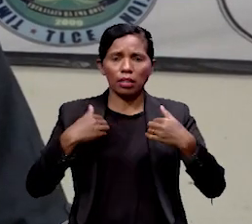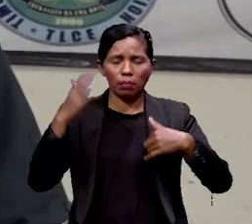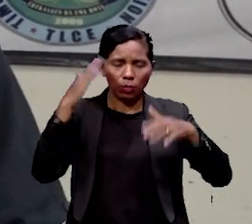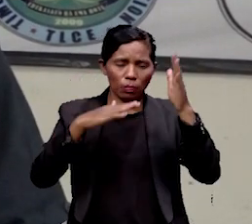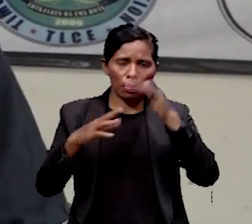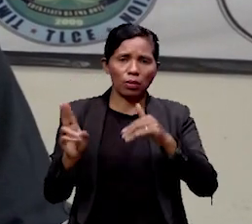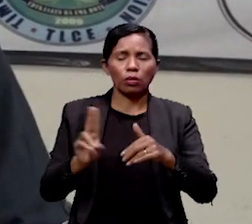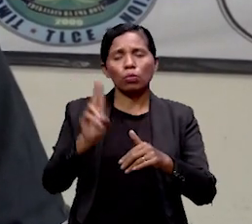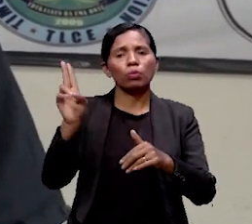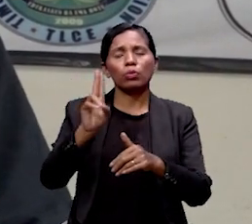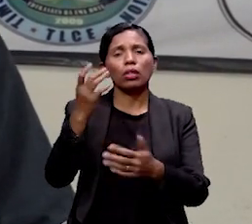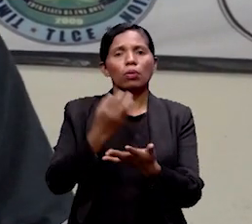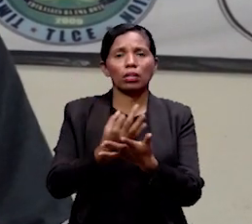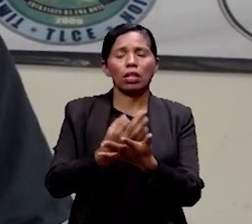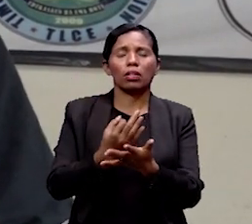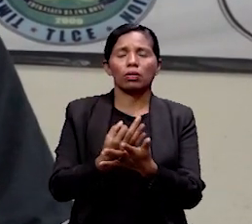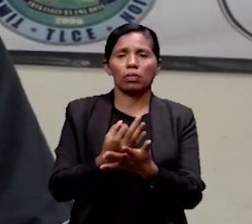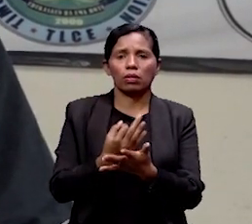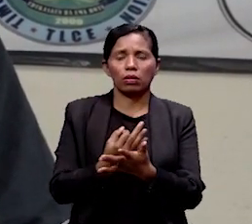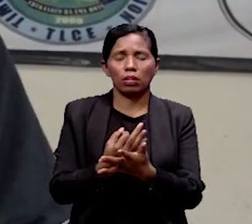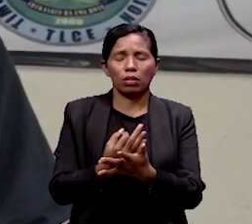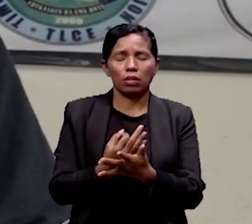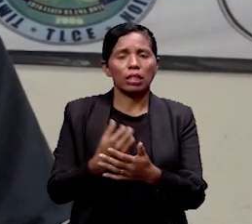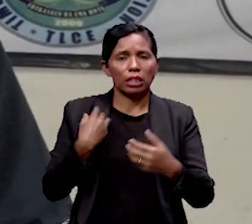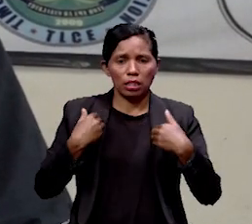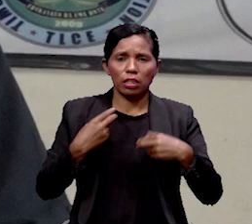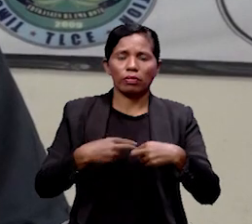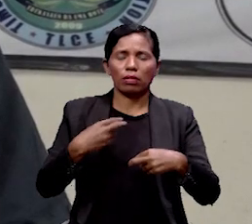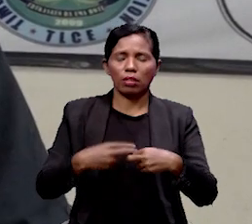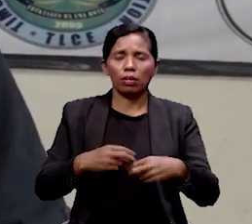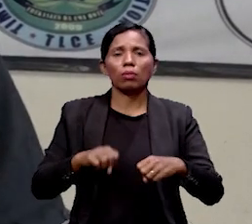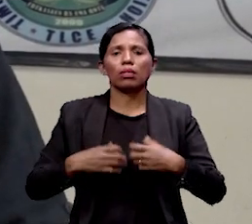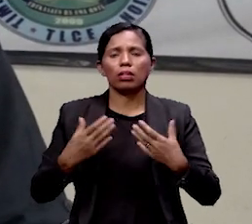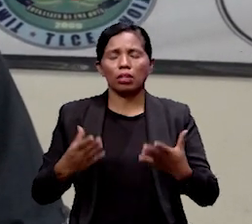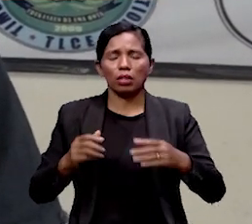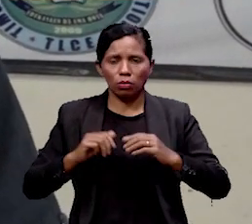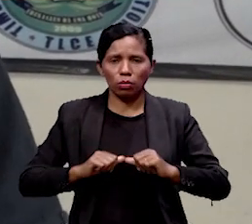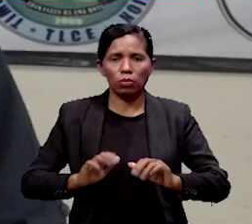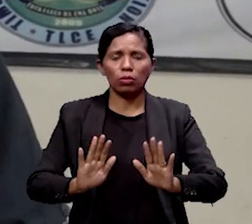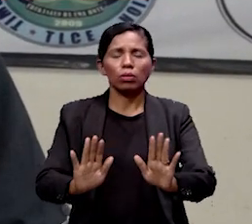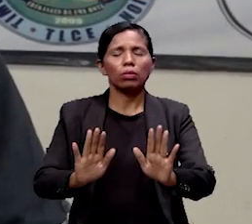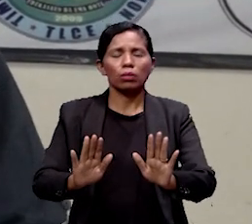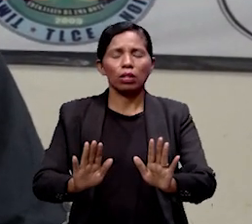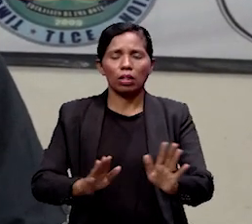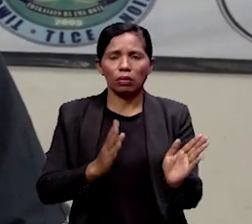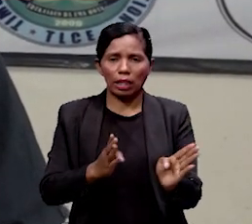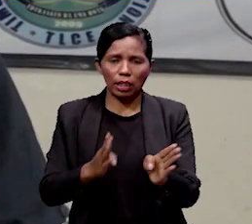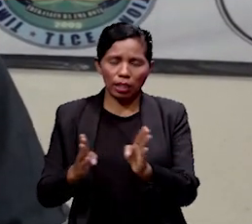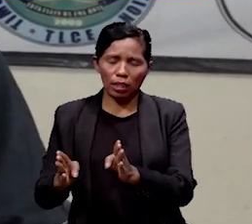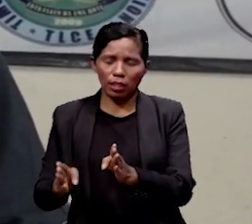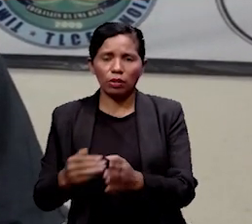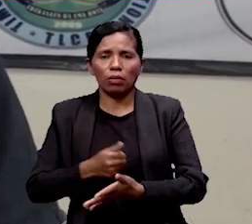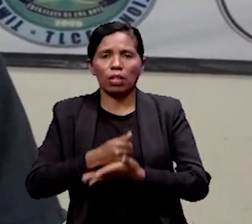de zero fundos. E há dificuldades. O procedimento será o ensino duro, acelera o procedimento será o